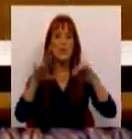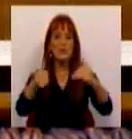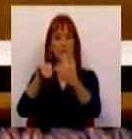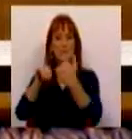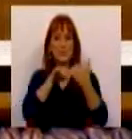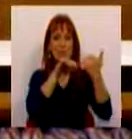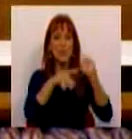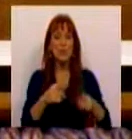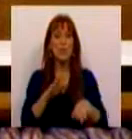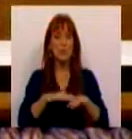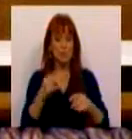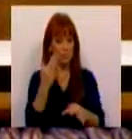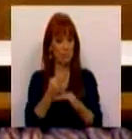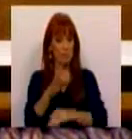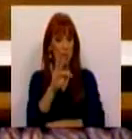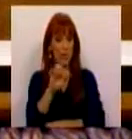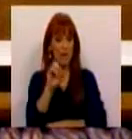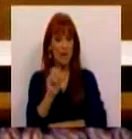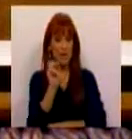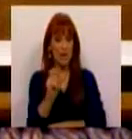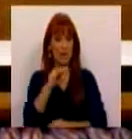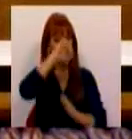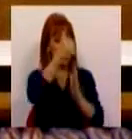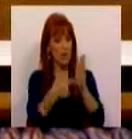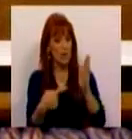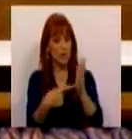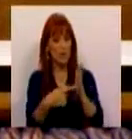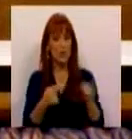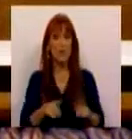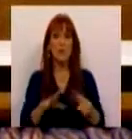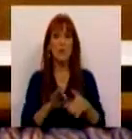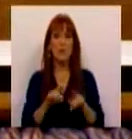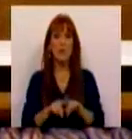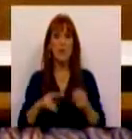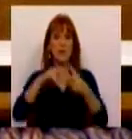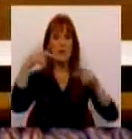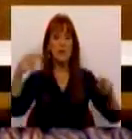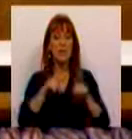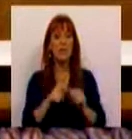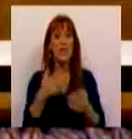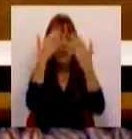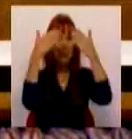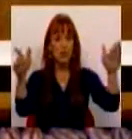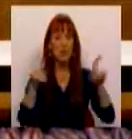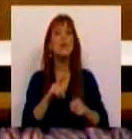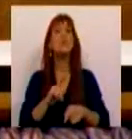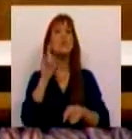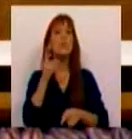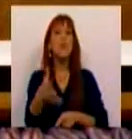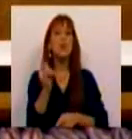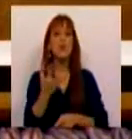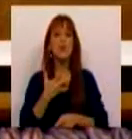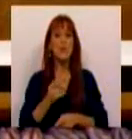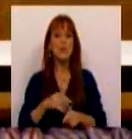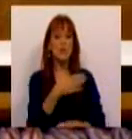igualdade, uma vez que comemoramos os 40 anos da nossa Constituição e das primeiras eleições autárquicas em democracia, precisamente no dia 12